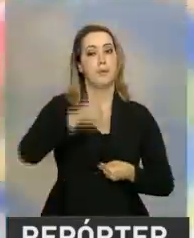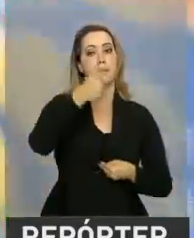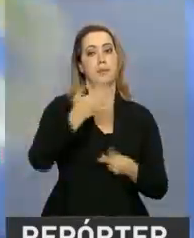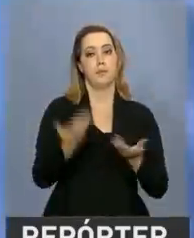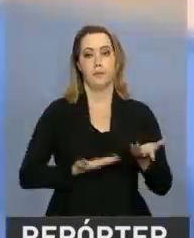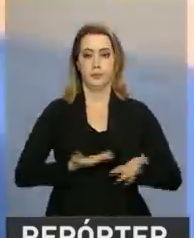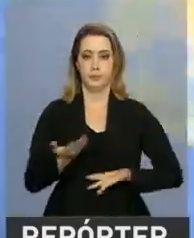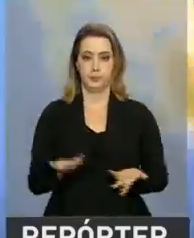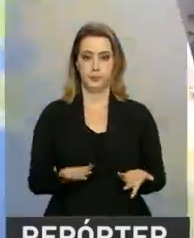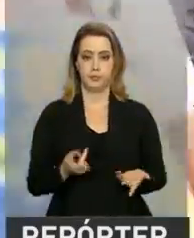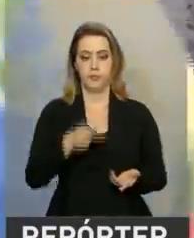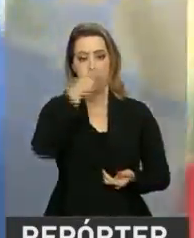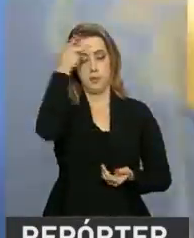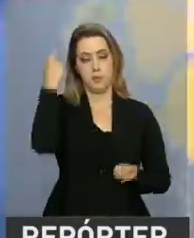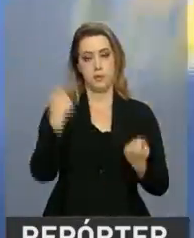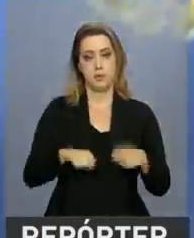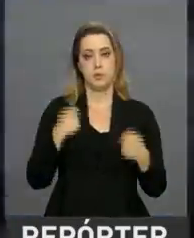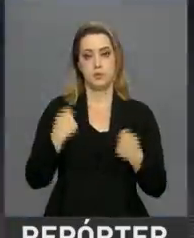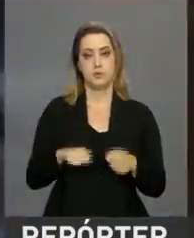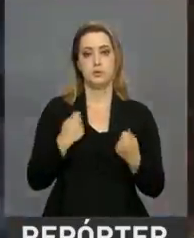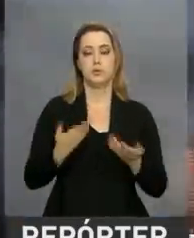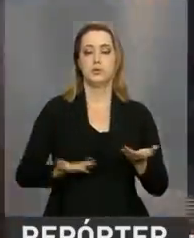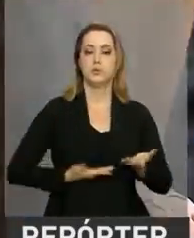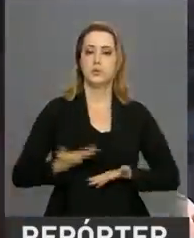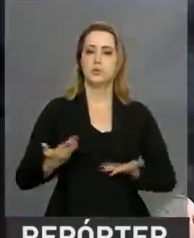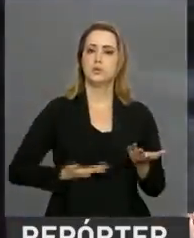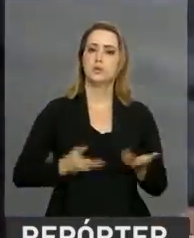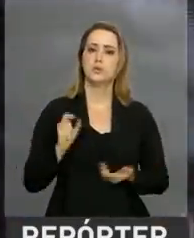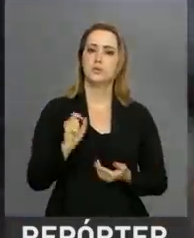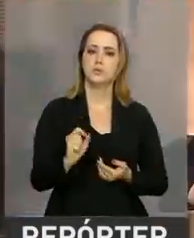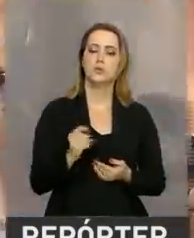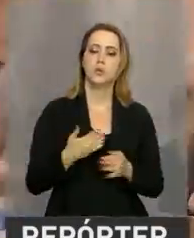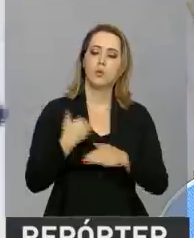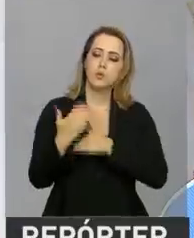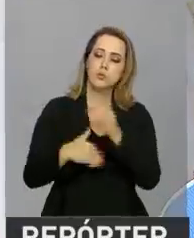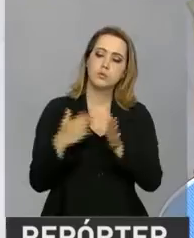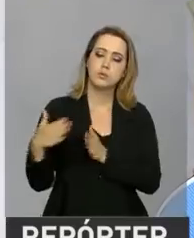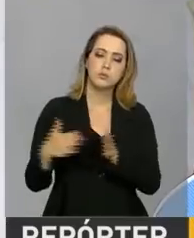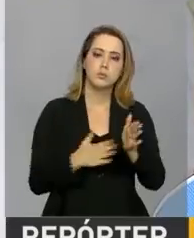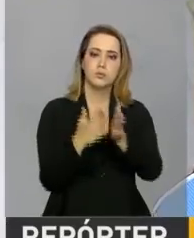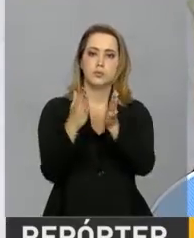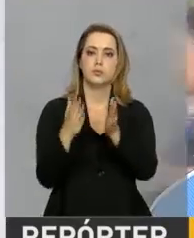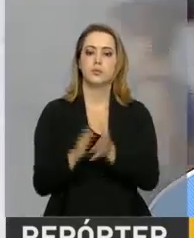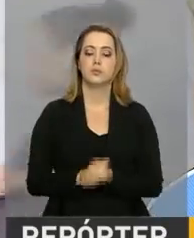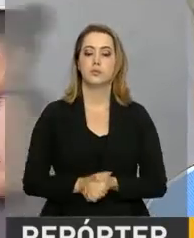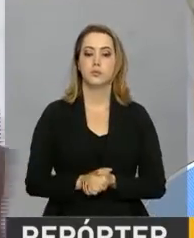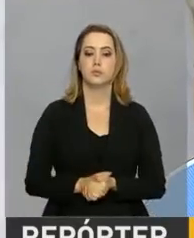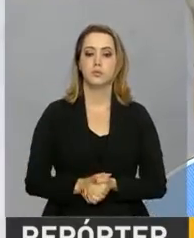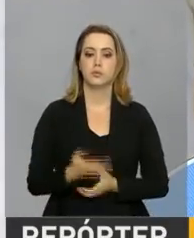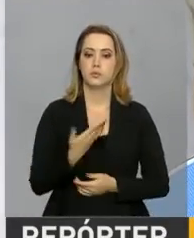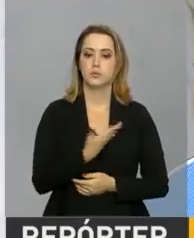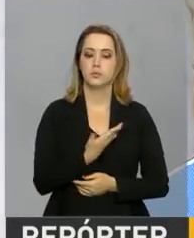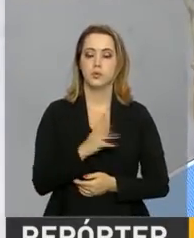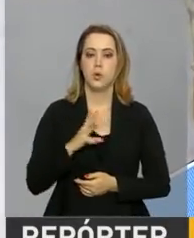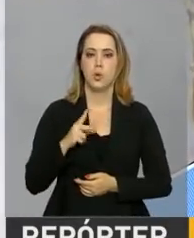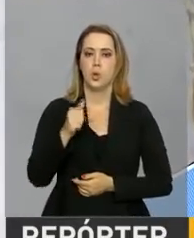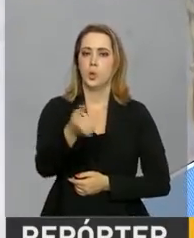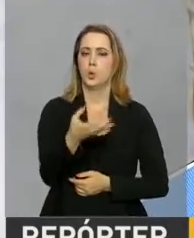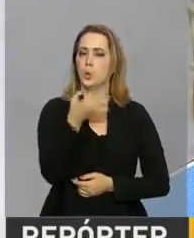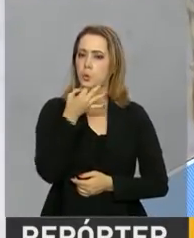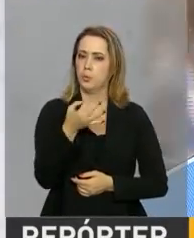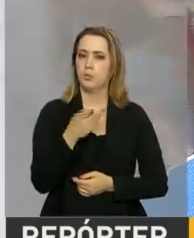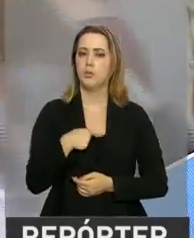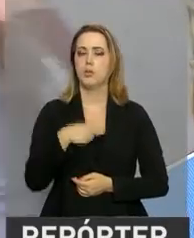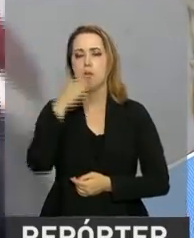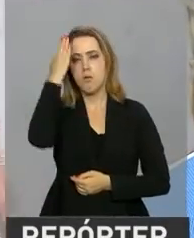quem depende de serviços públicos diz que esse é o caminho toda a consulta que pudesse ser feito as